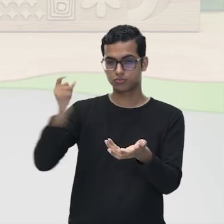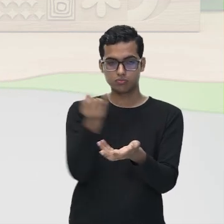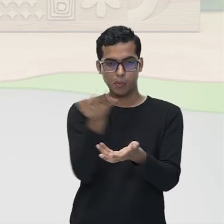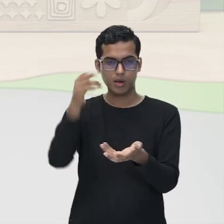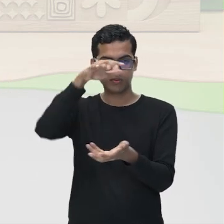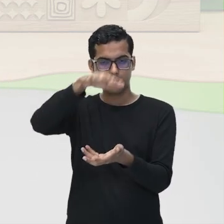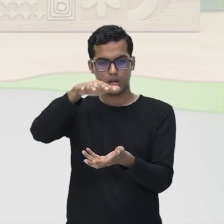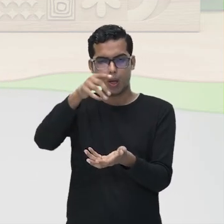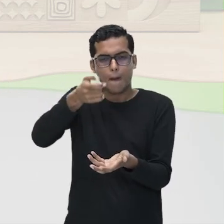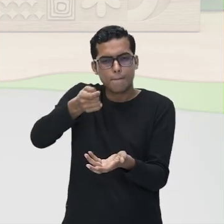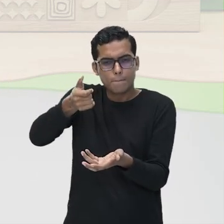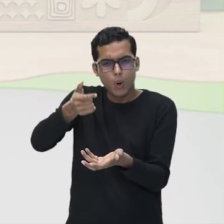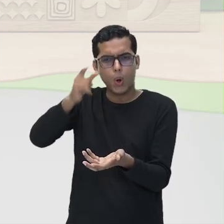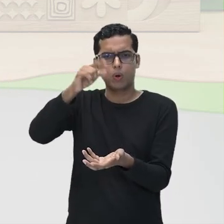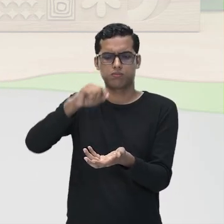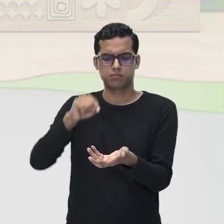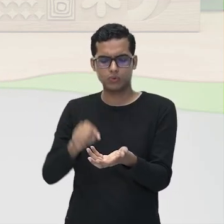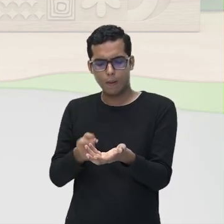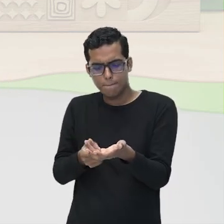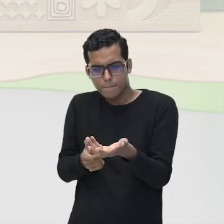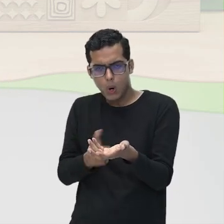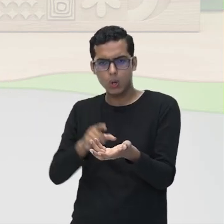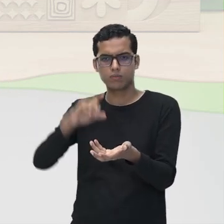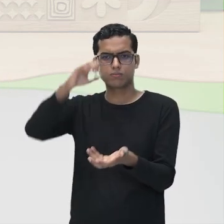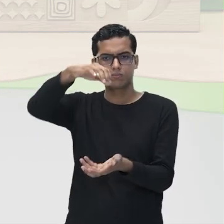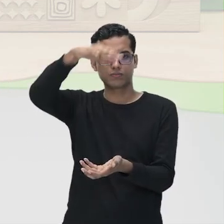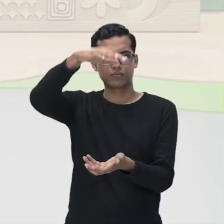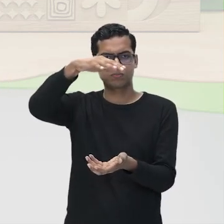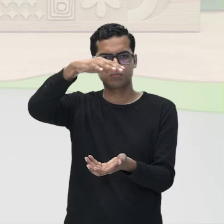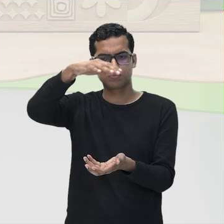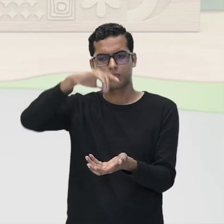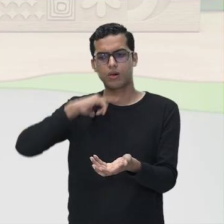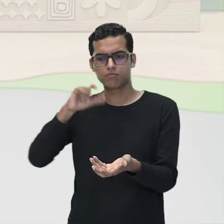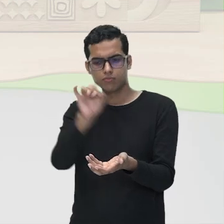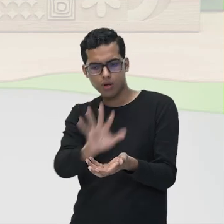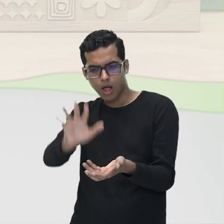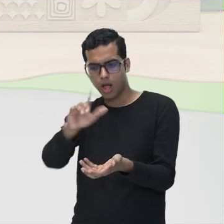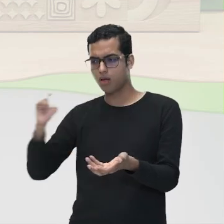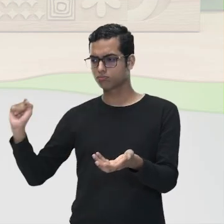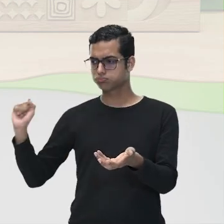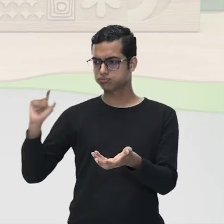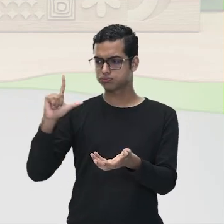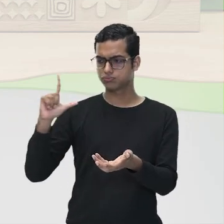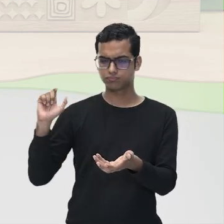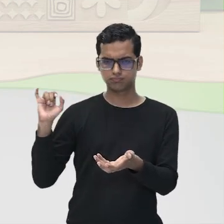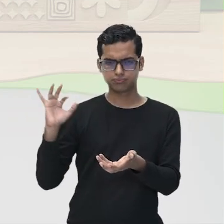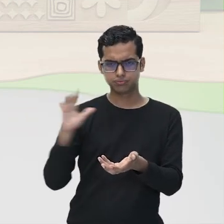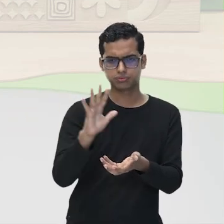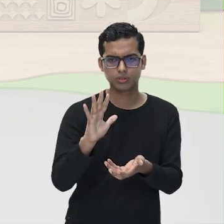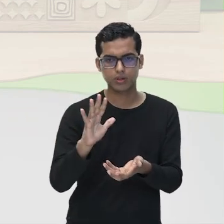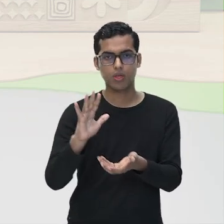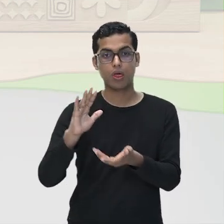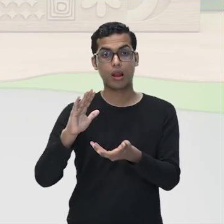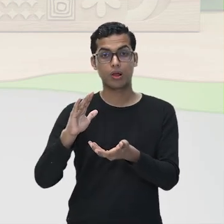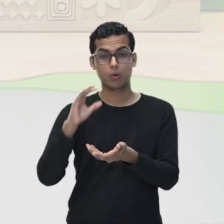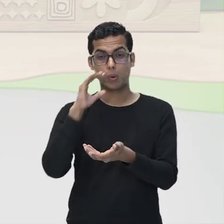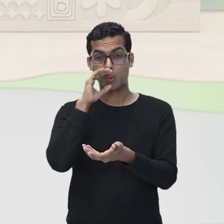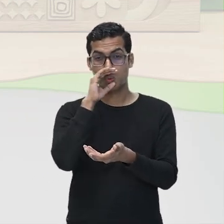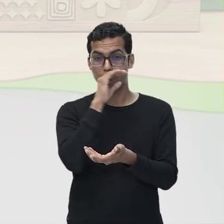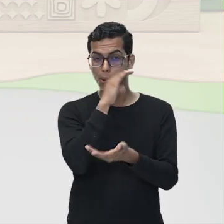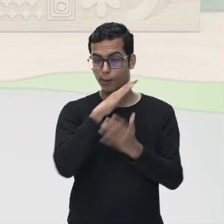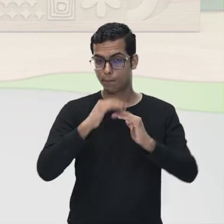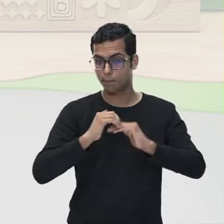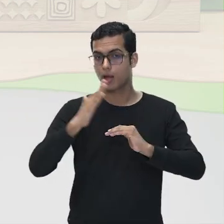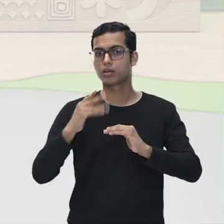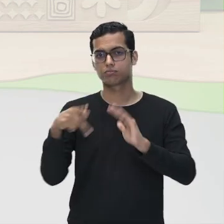uma maior exposição aonde? Na região central, onde nós temos a linha do Equador,